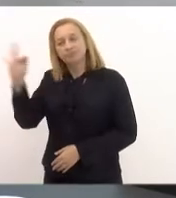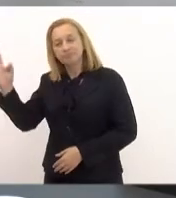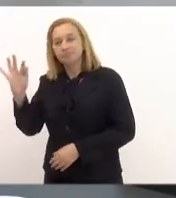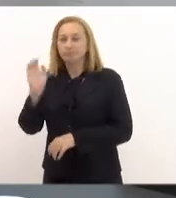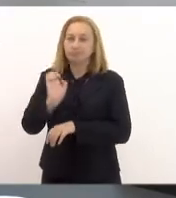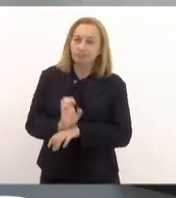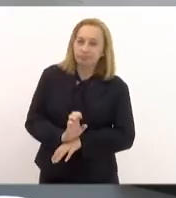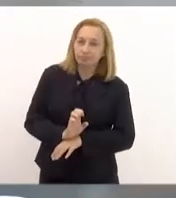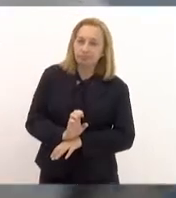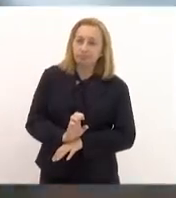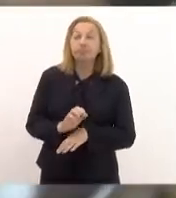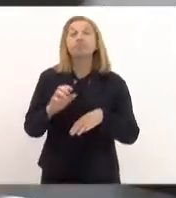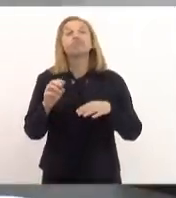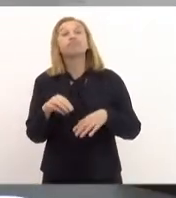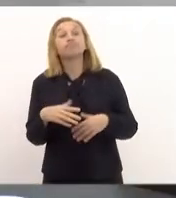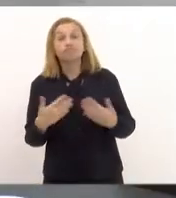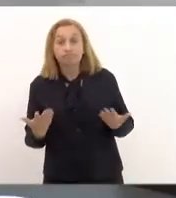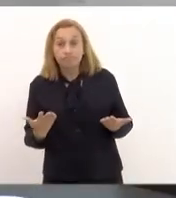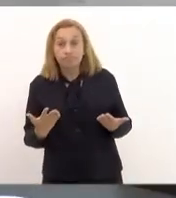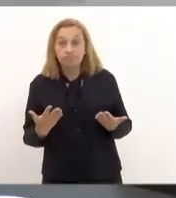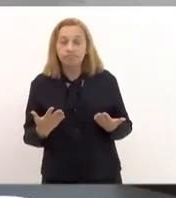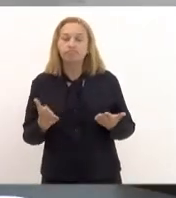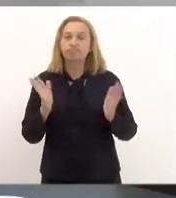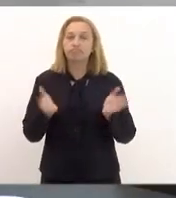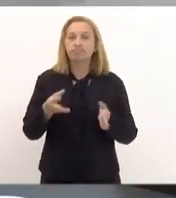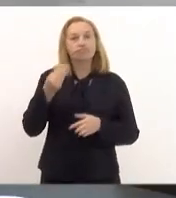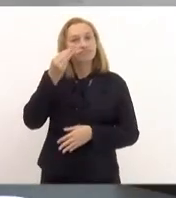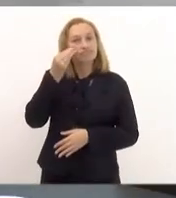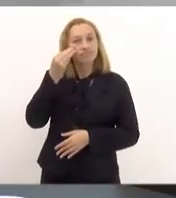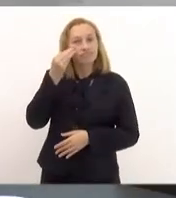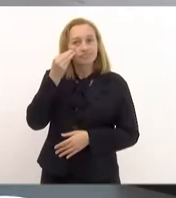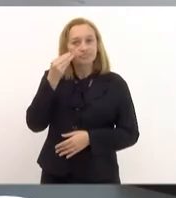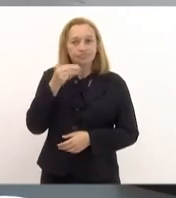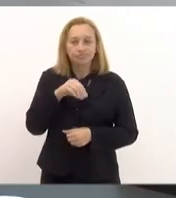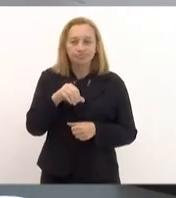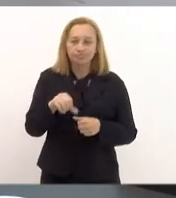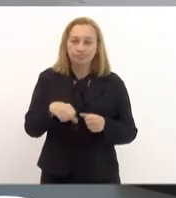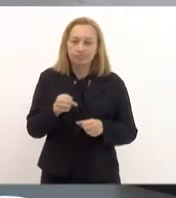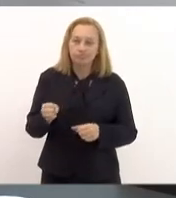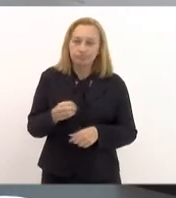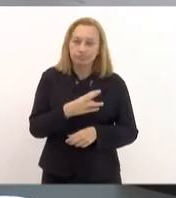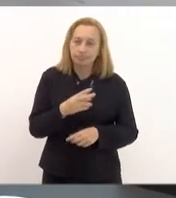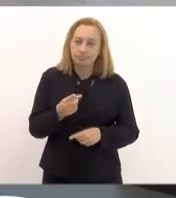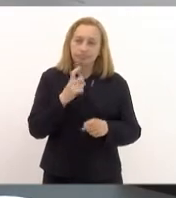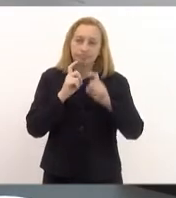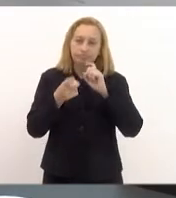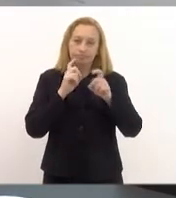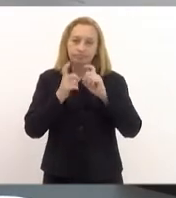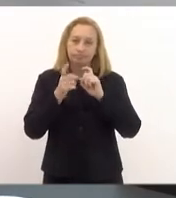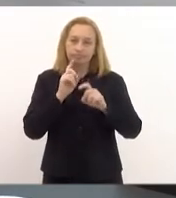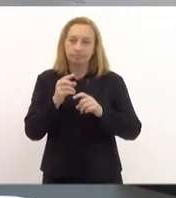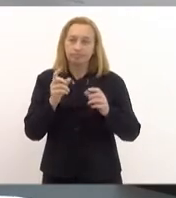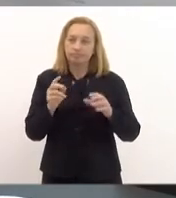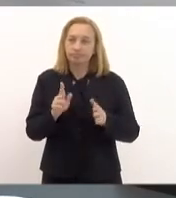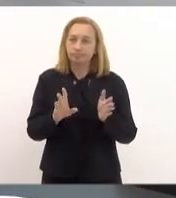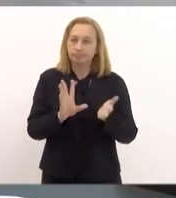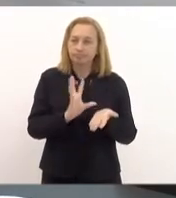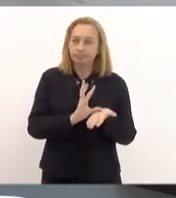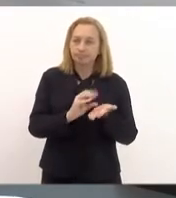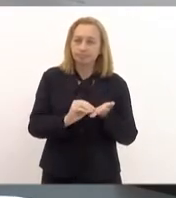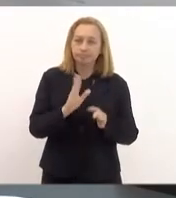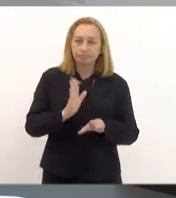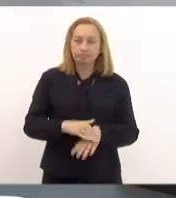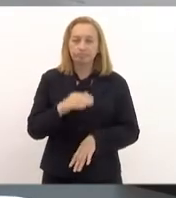estadual. Então, assim, hoje é uma oportunidade de nós reavivarmos esse debate, Essa é uma pauta metropolitana das mais